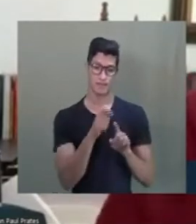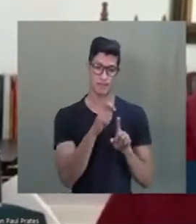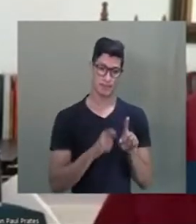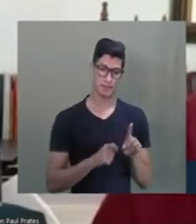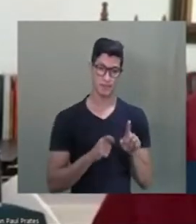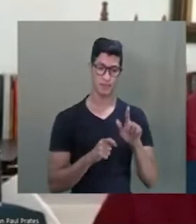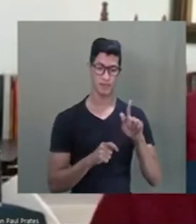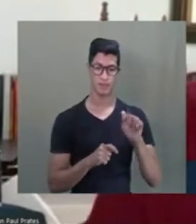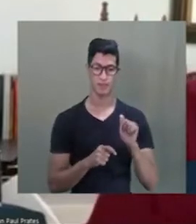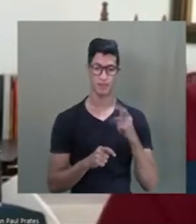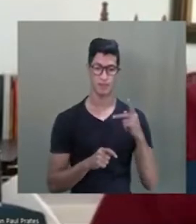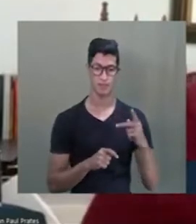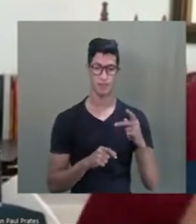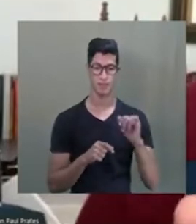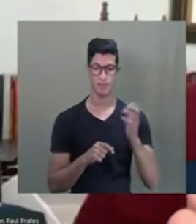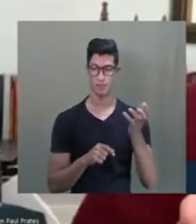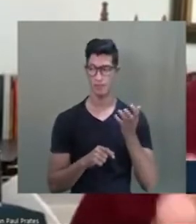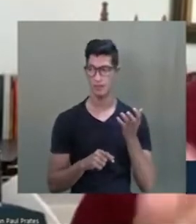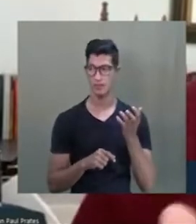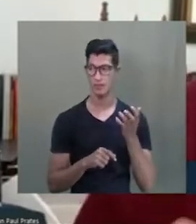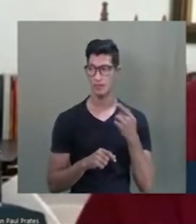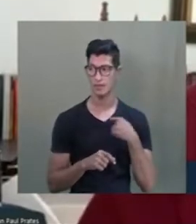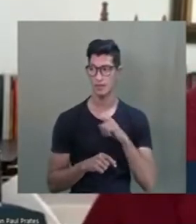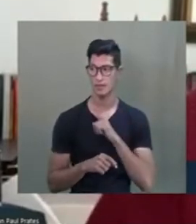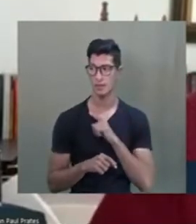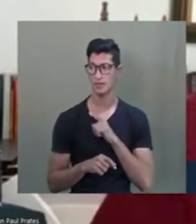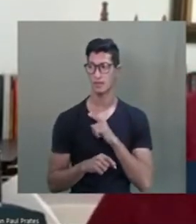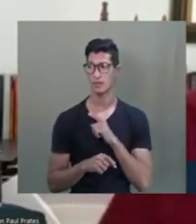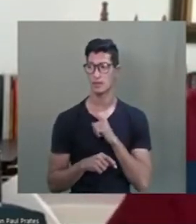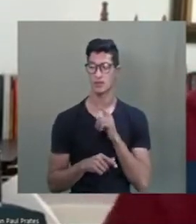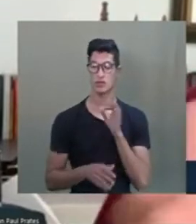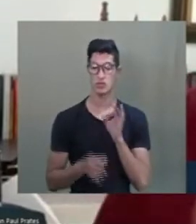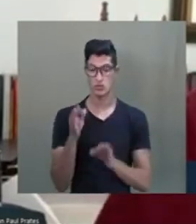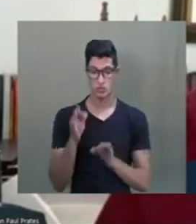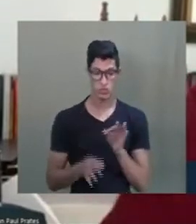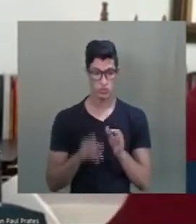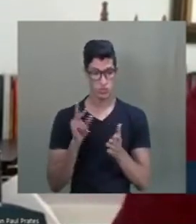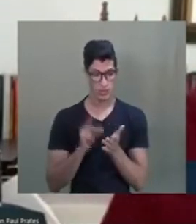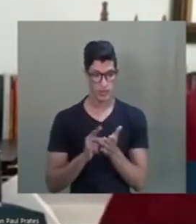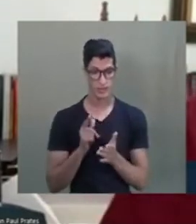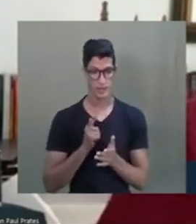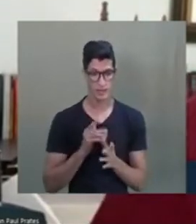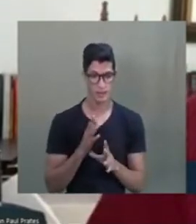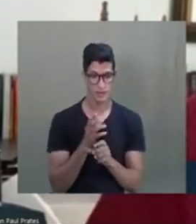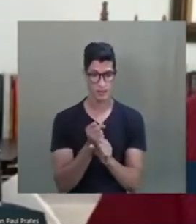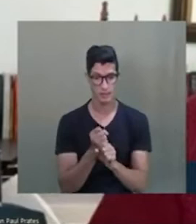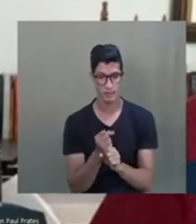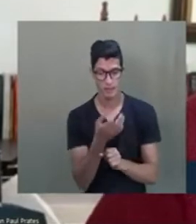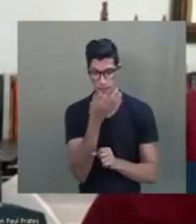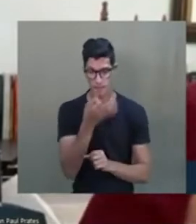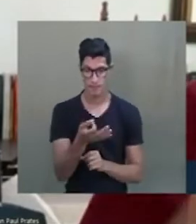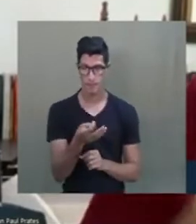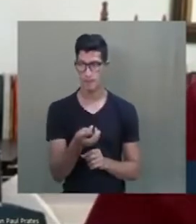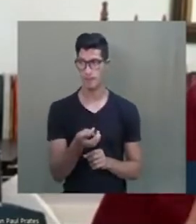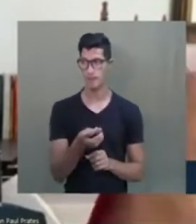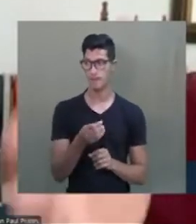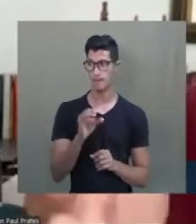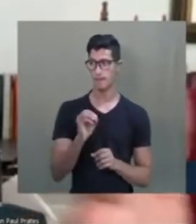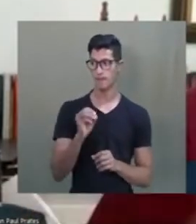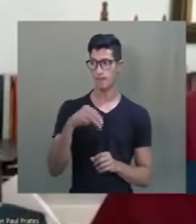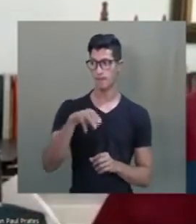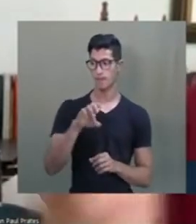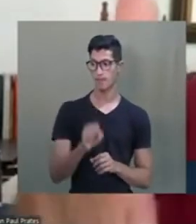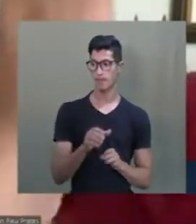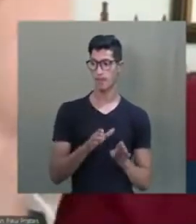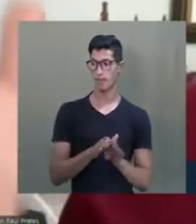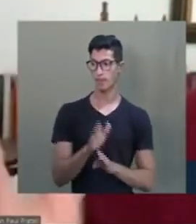gap, e se quisermos ser justos e, de fato, consolidar essa opinião, a OMS recomenda